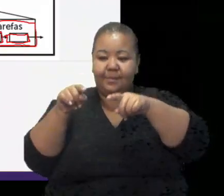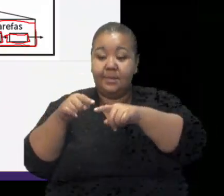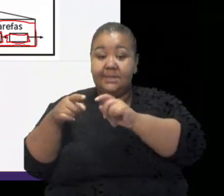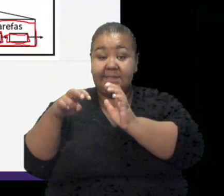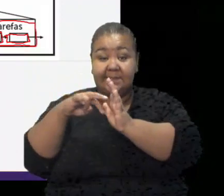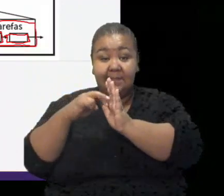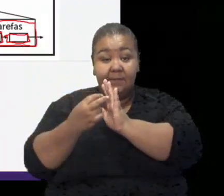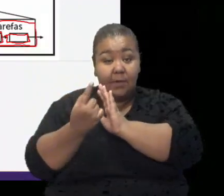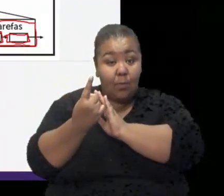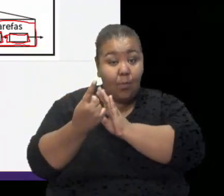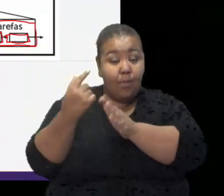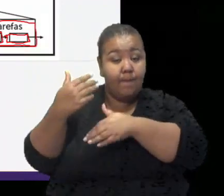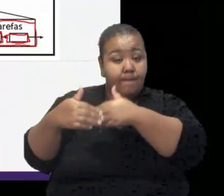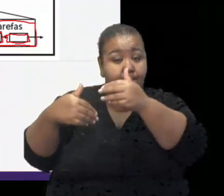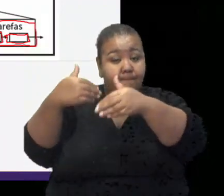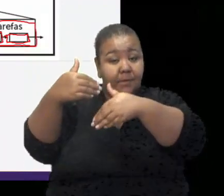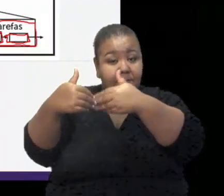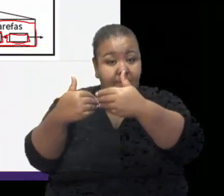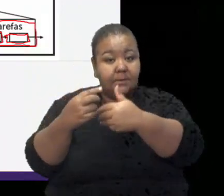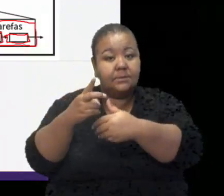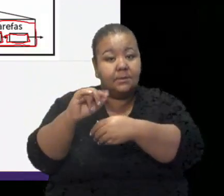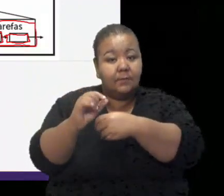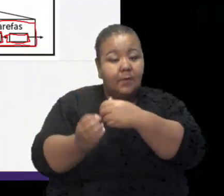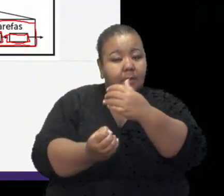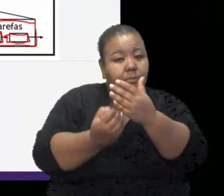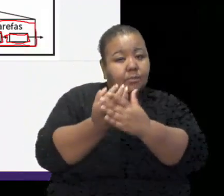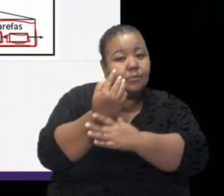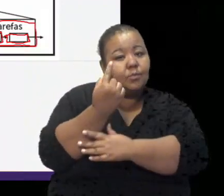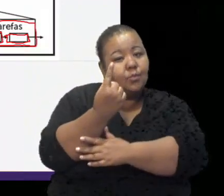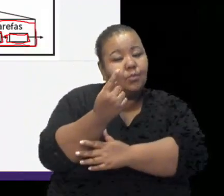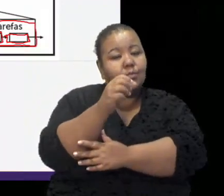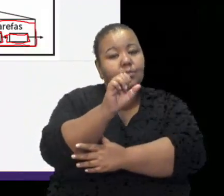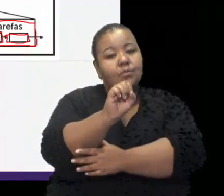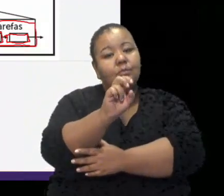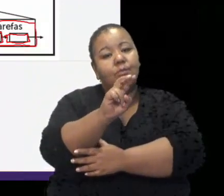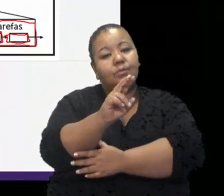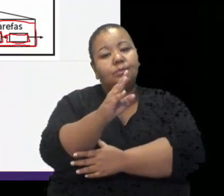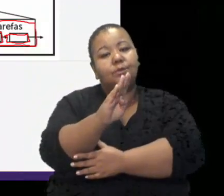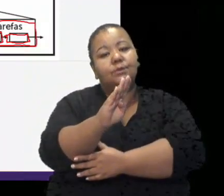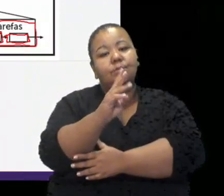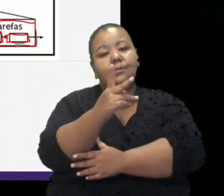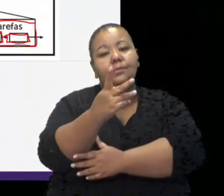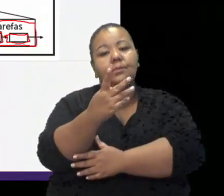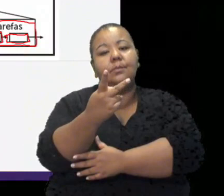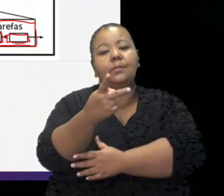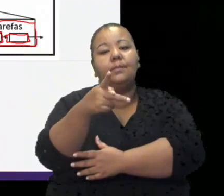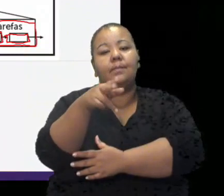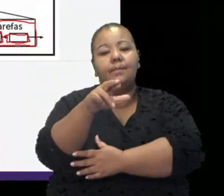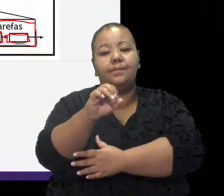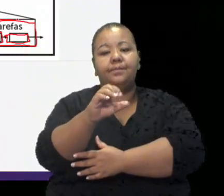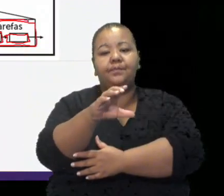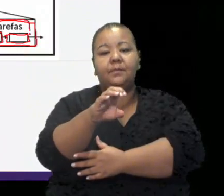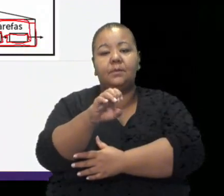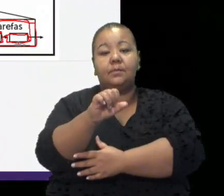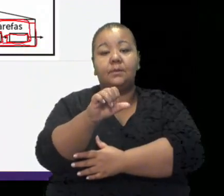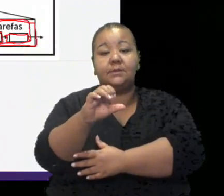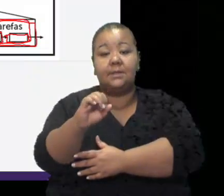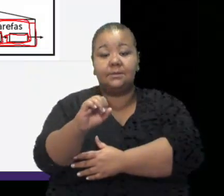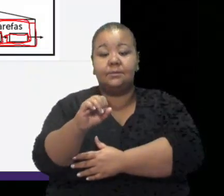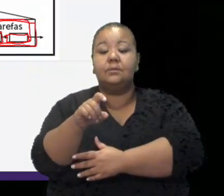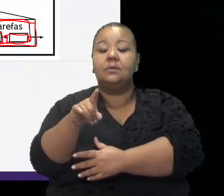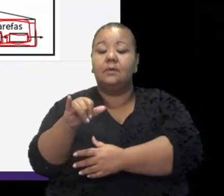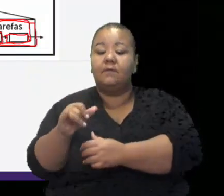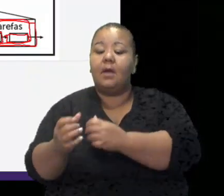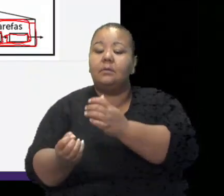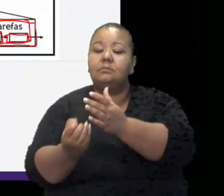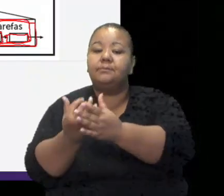gerar um subprocesso, que acaba sendo as atividades que vão gerar as atividades chaves